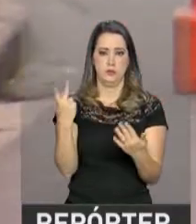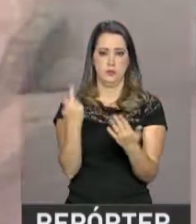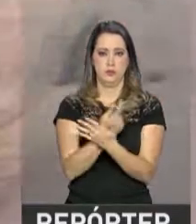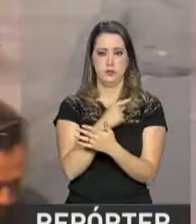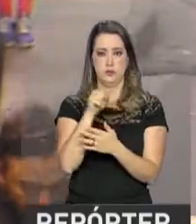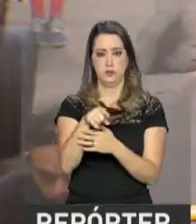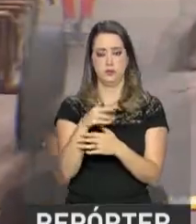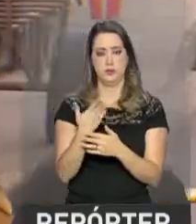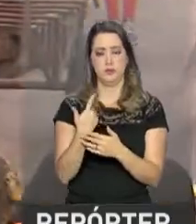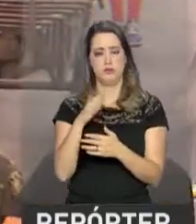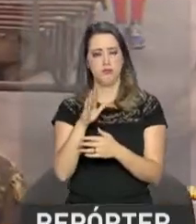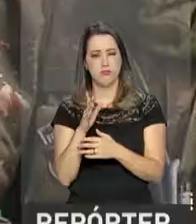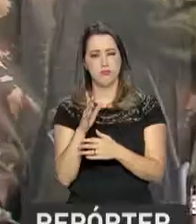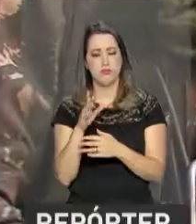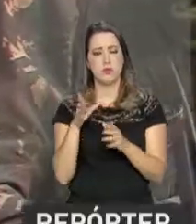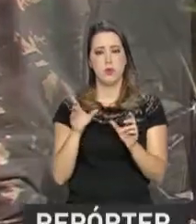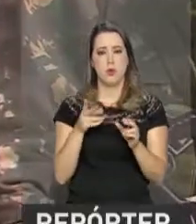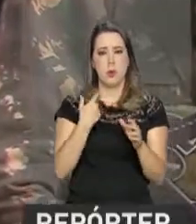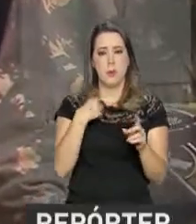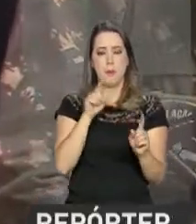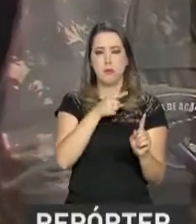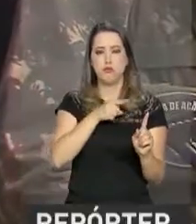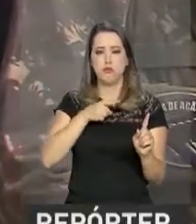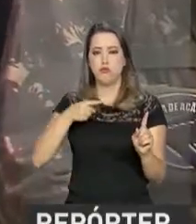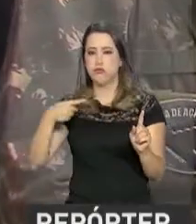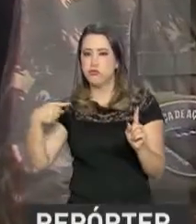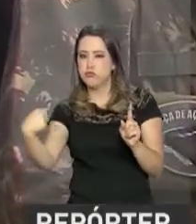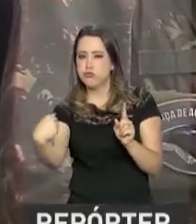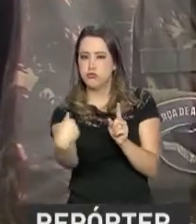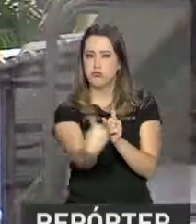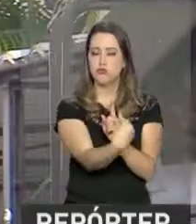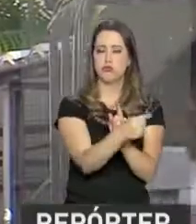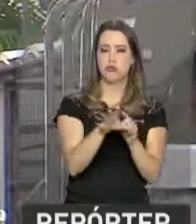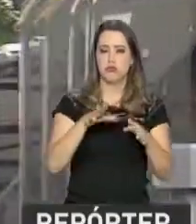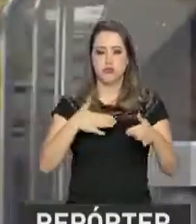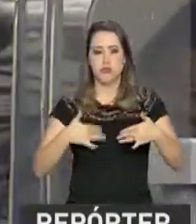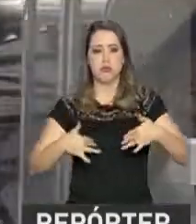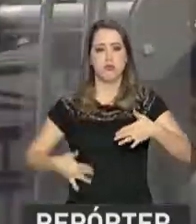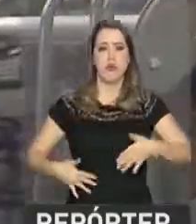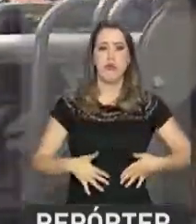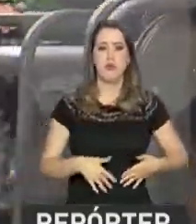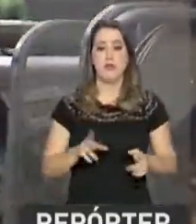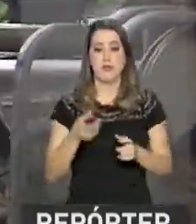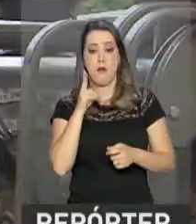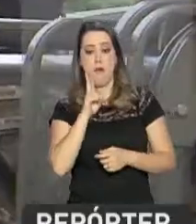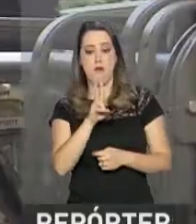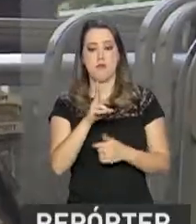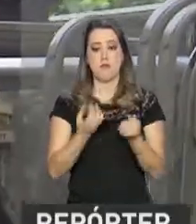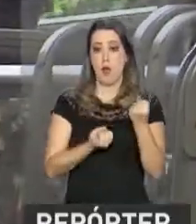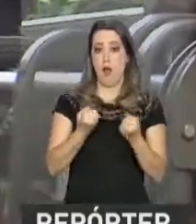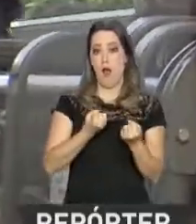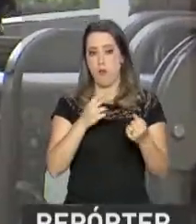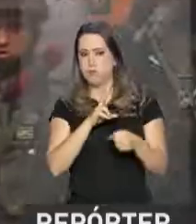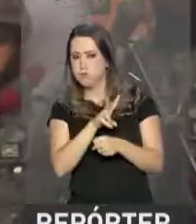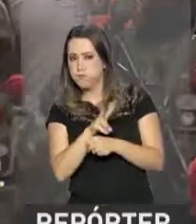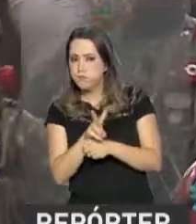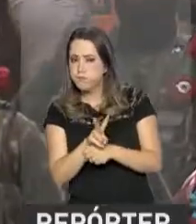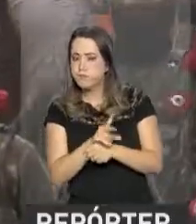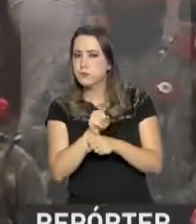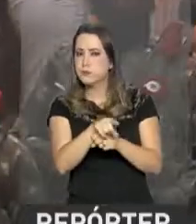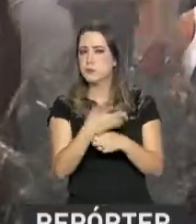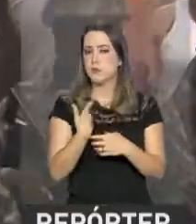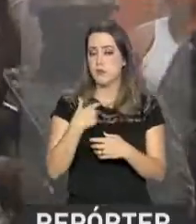sendo realizadas ações como cerco, patrulhamento, revistas em veículos, verificação de antecedentes criminais